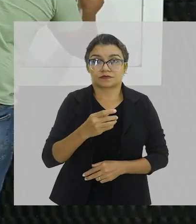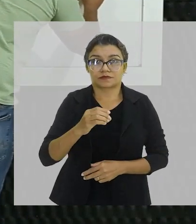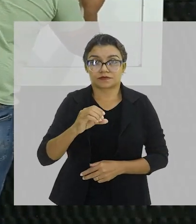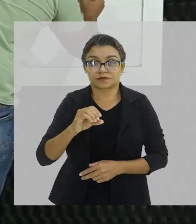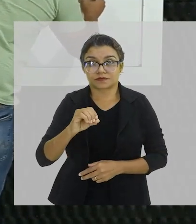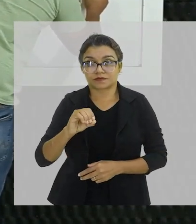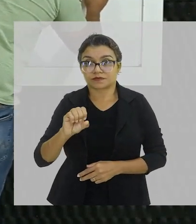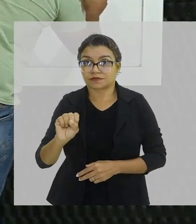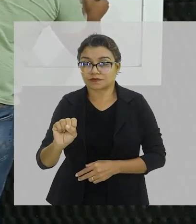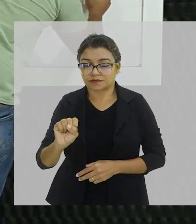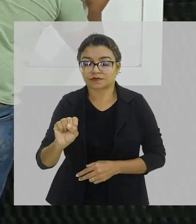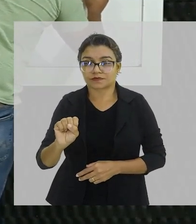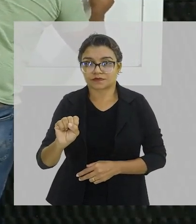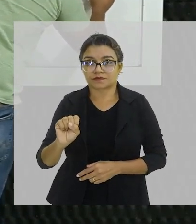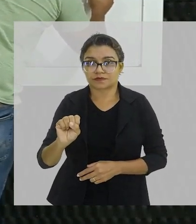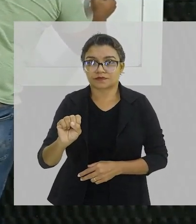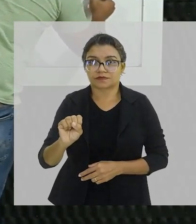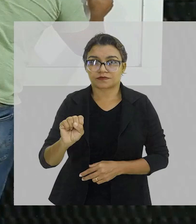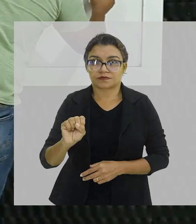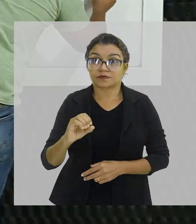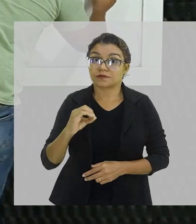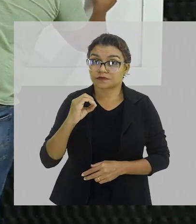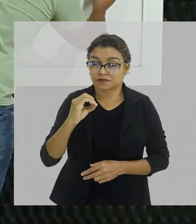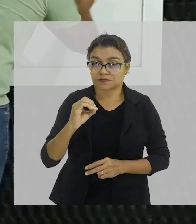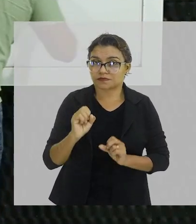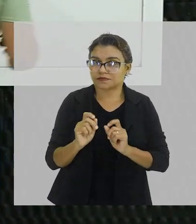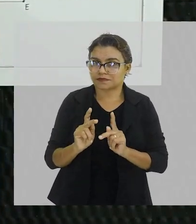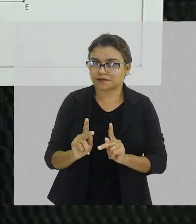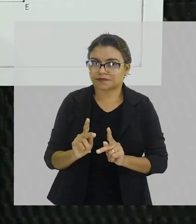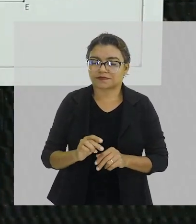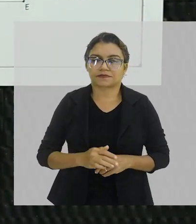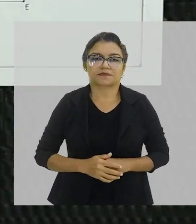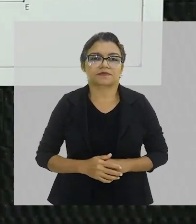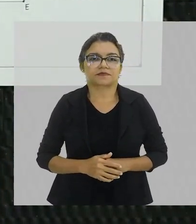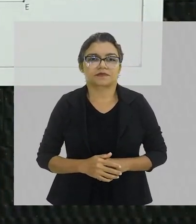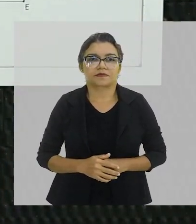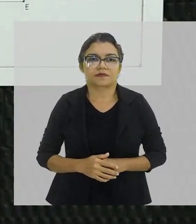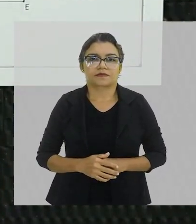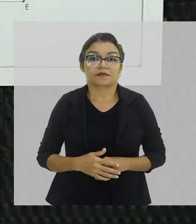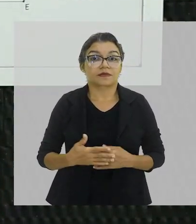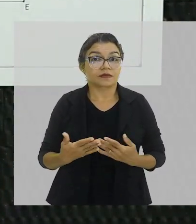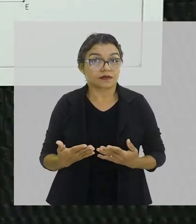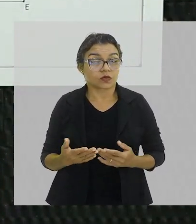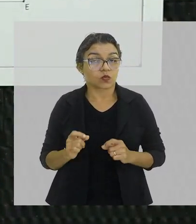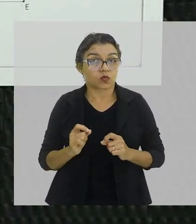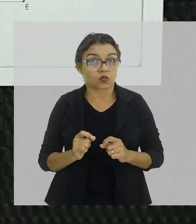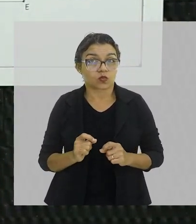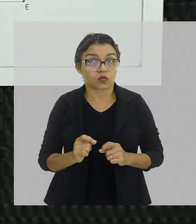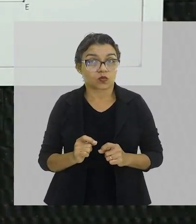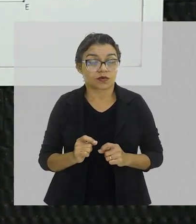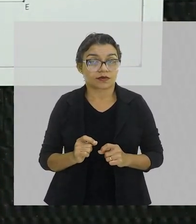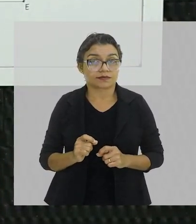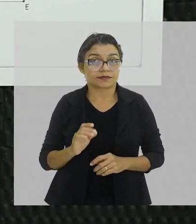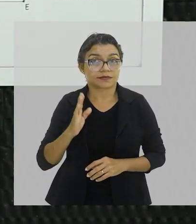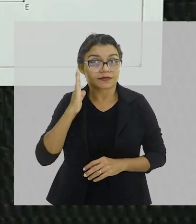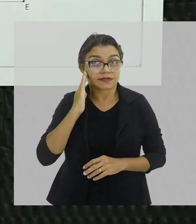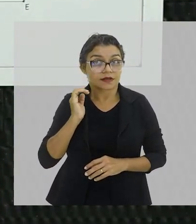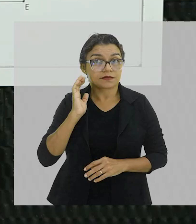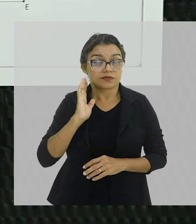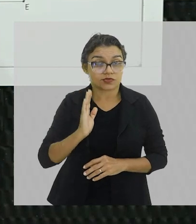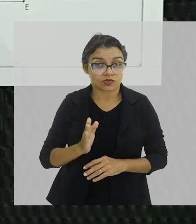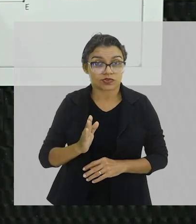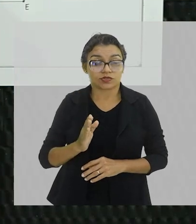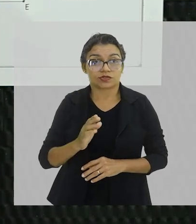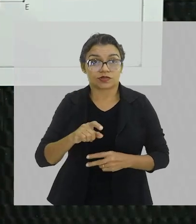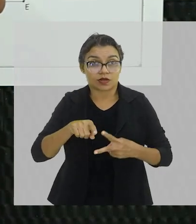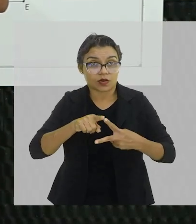encontrar 108 graus. Beleza. Então, descobri quanto equivale esse ângulo